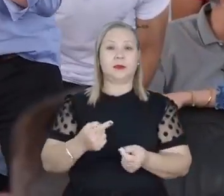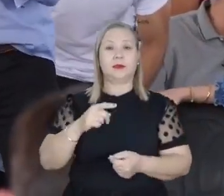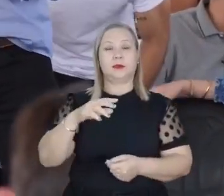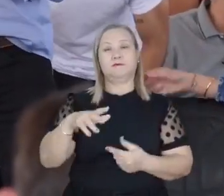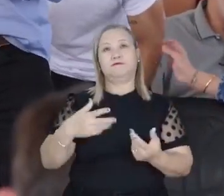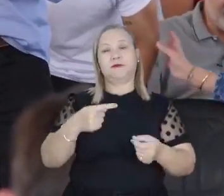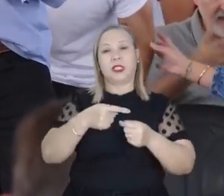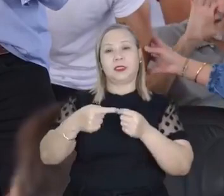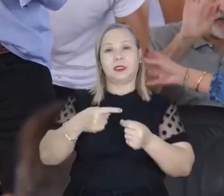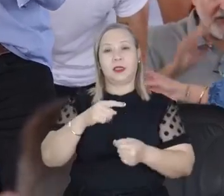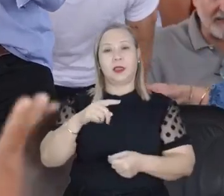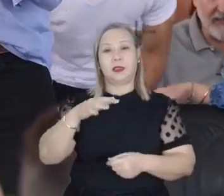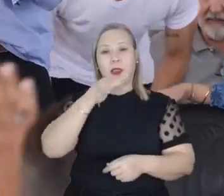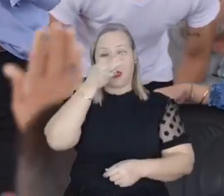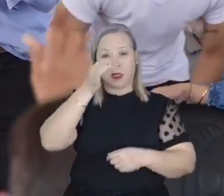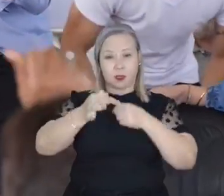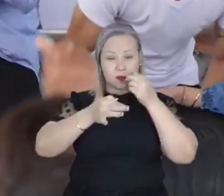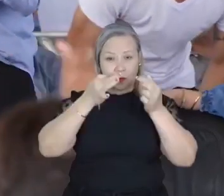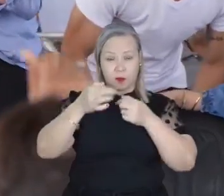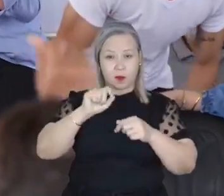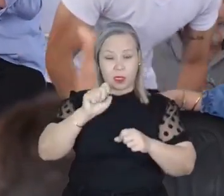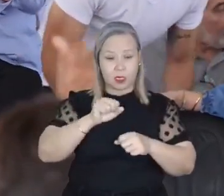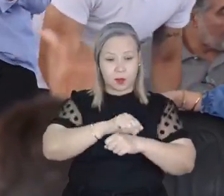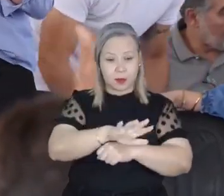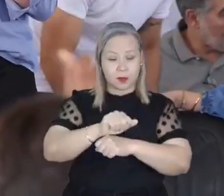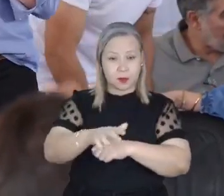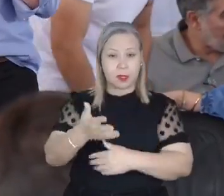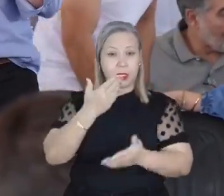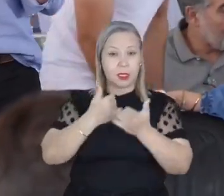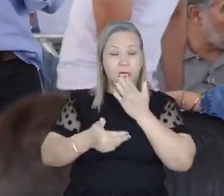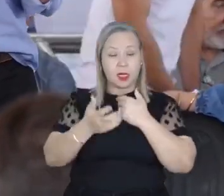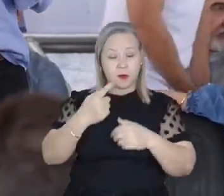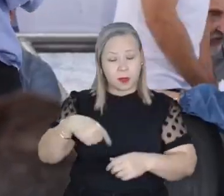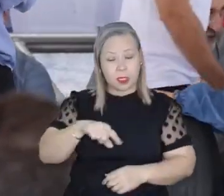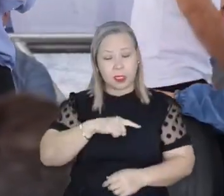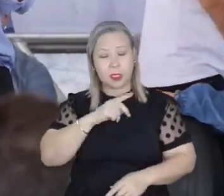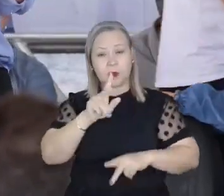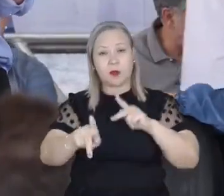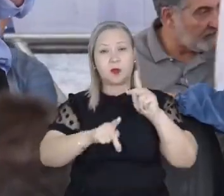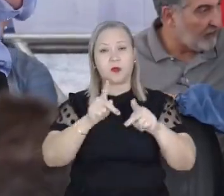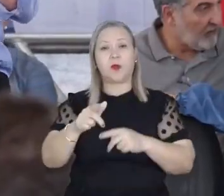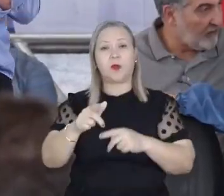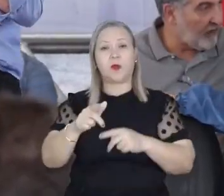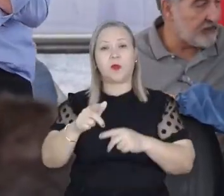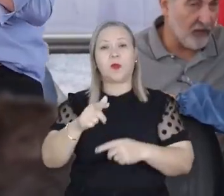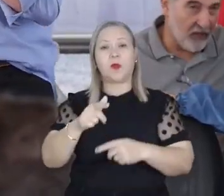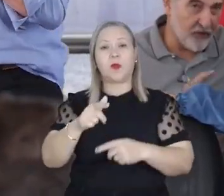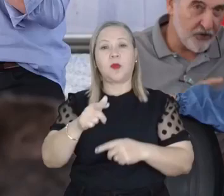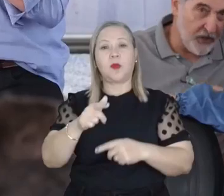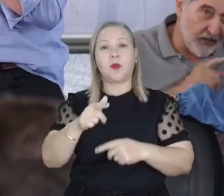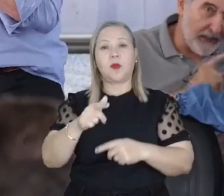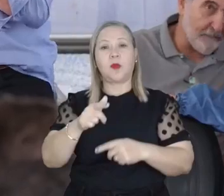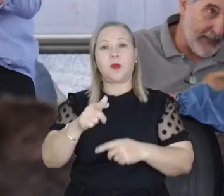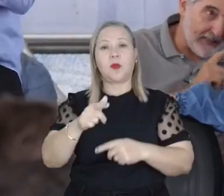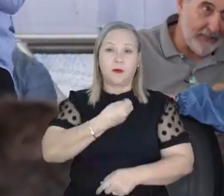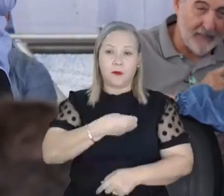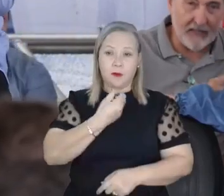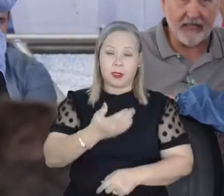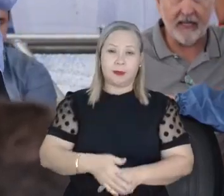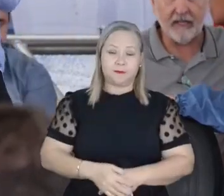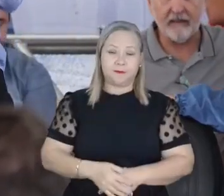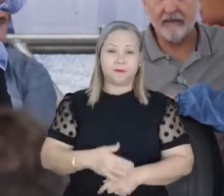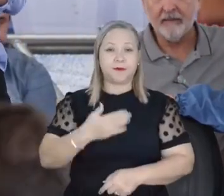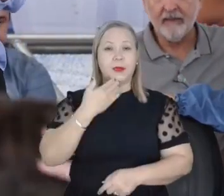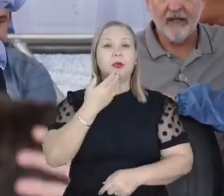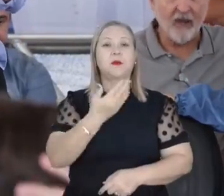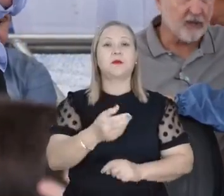que alimenta o nosso povo, que é água, porque água é vida. Então também pedimos que o governo do estado não cometa esse crime